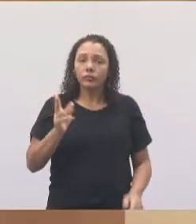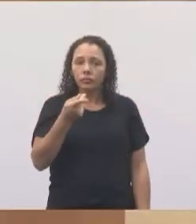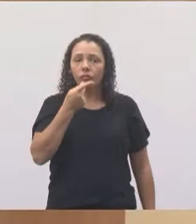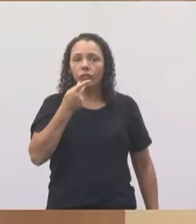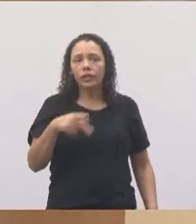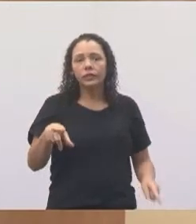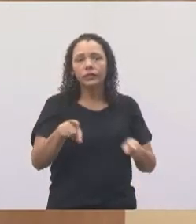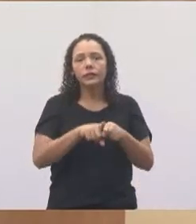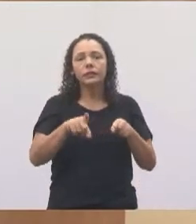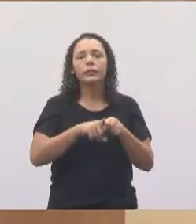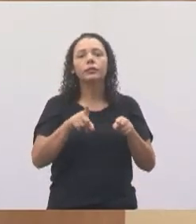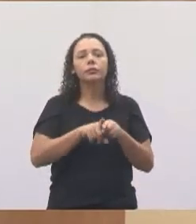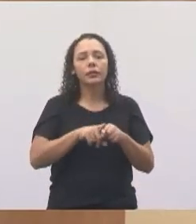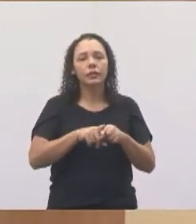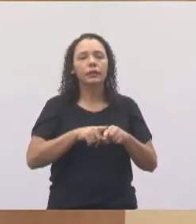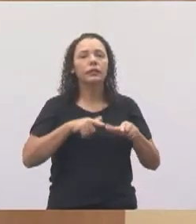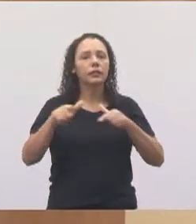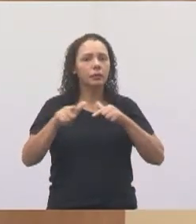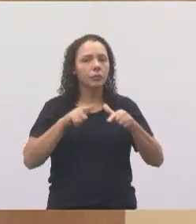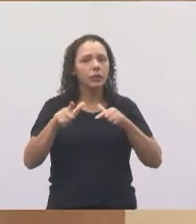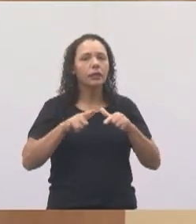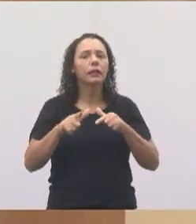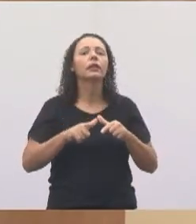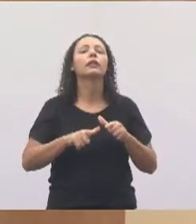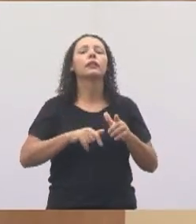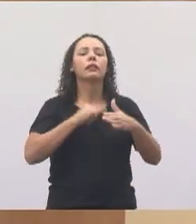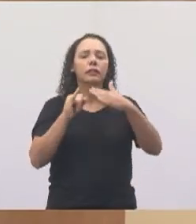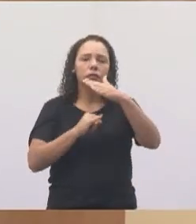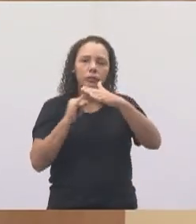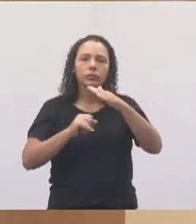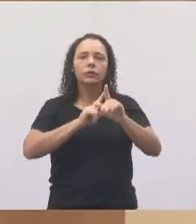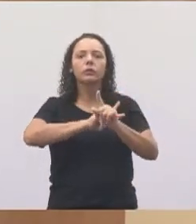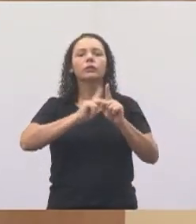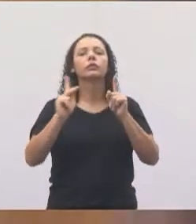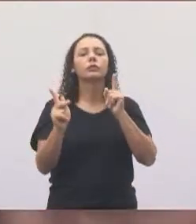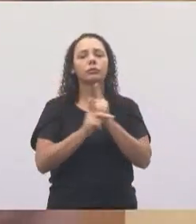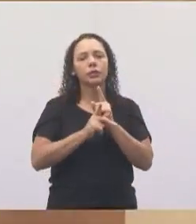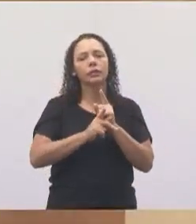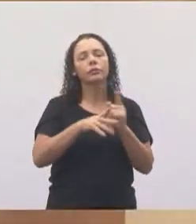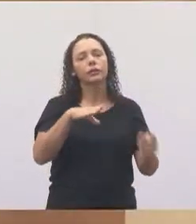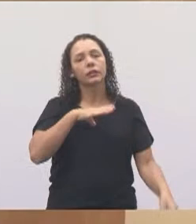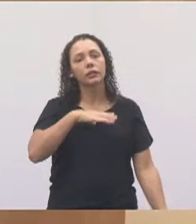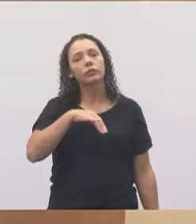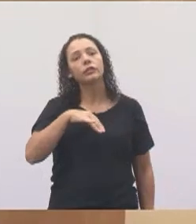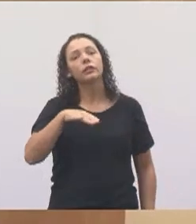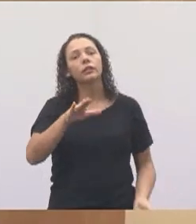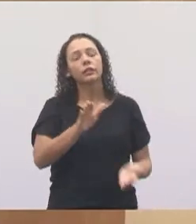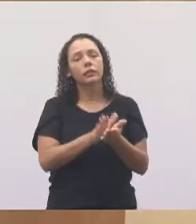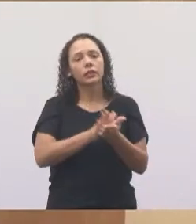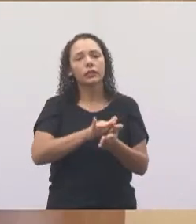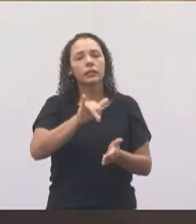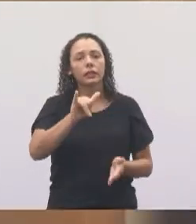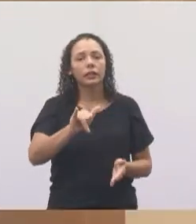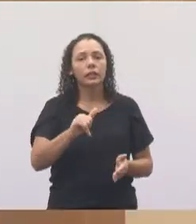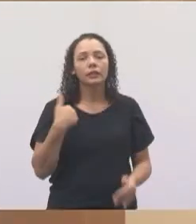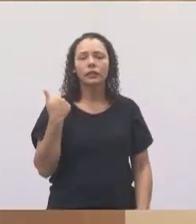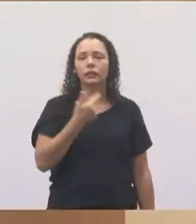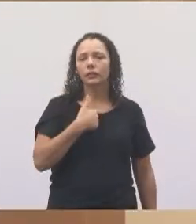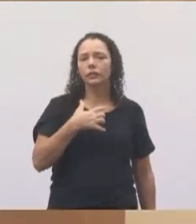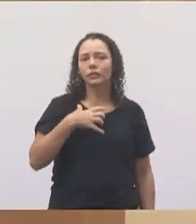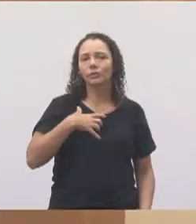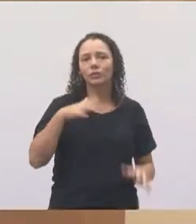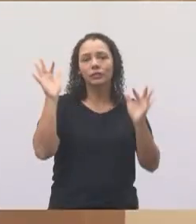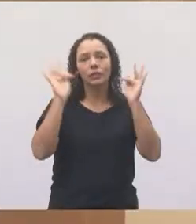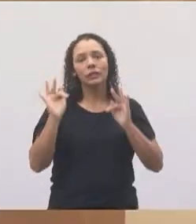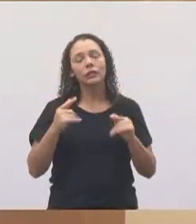um servidor lá do IPMJ, ele trabalha junto com a Rossana, e a gente fica muito feliz porque essa certidão,